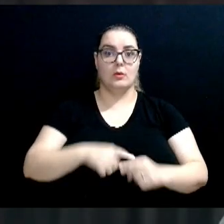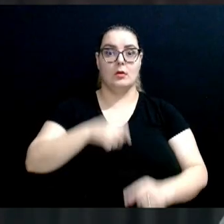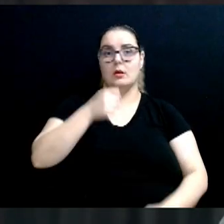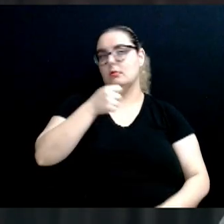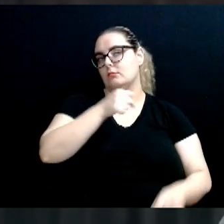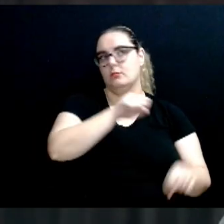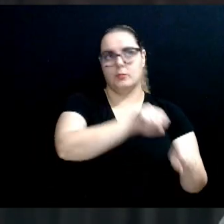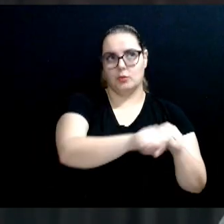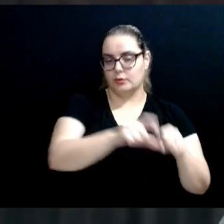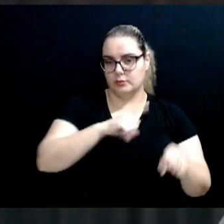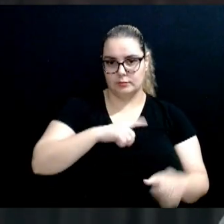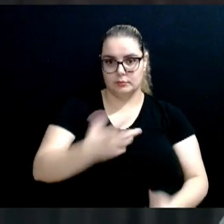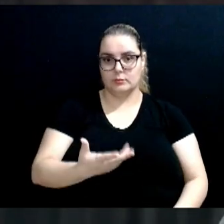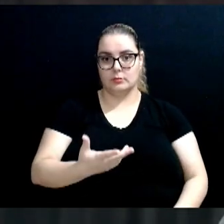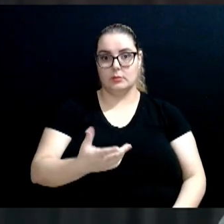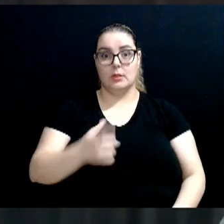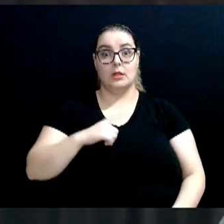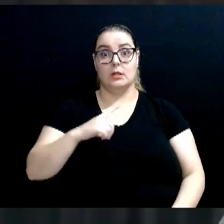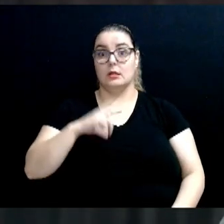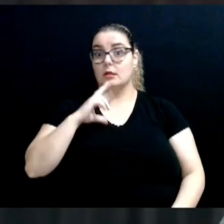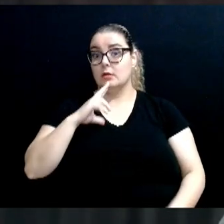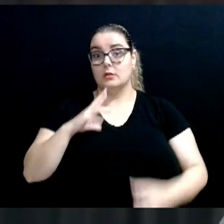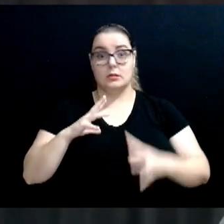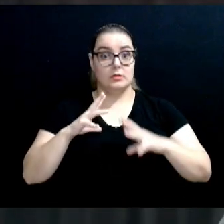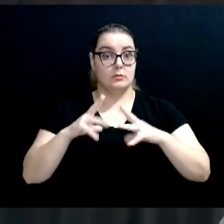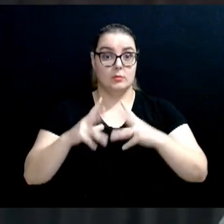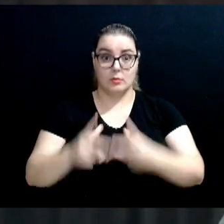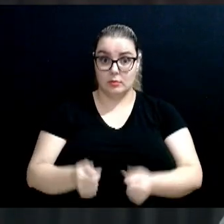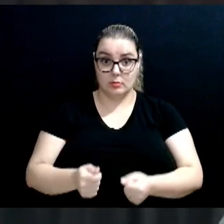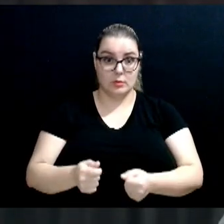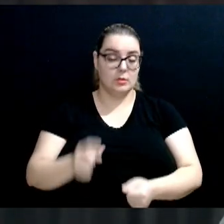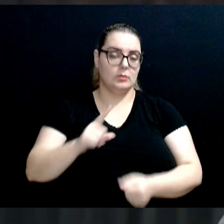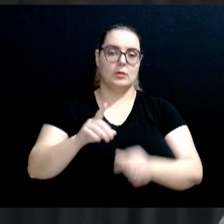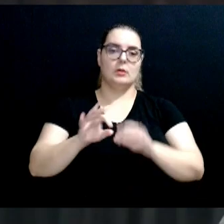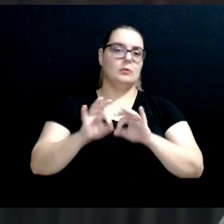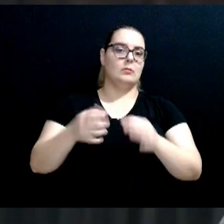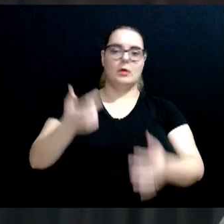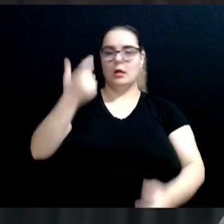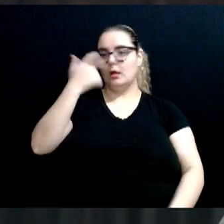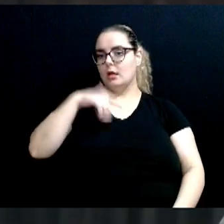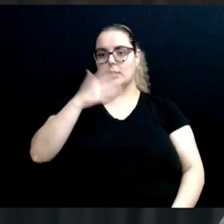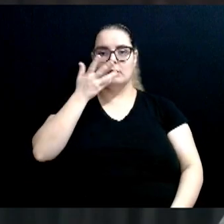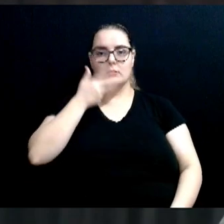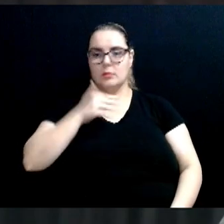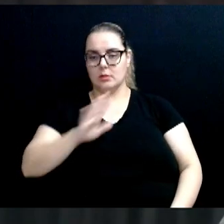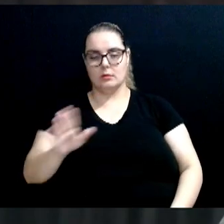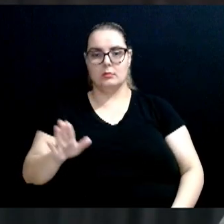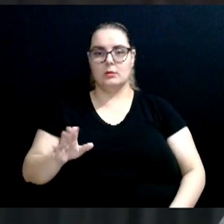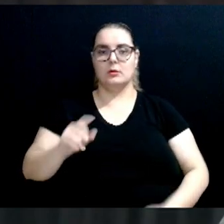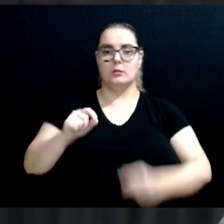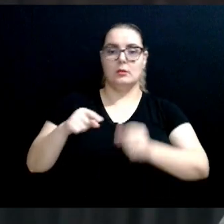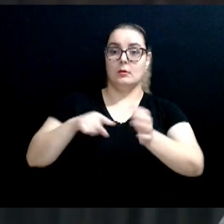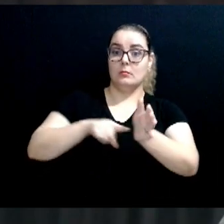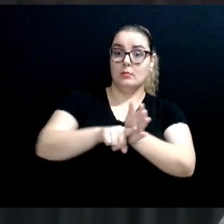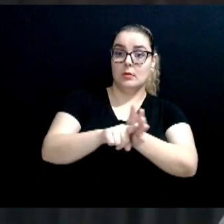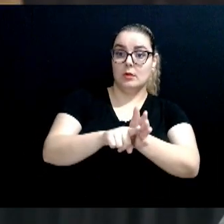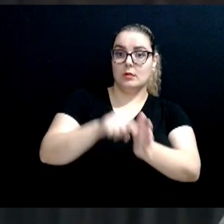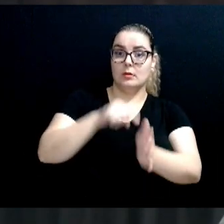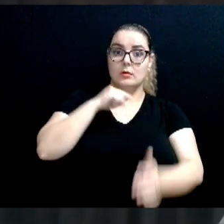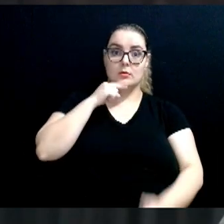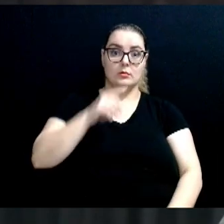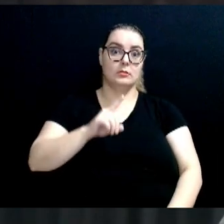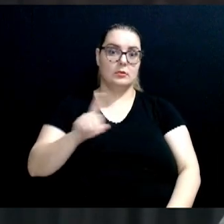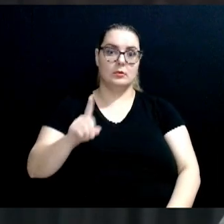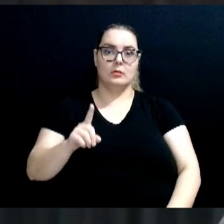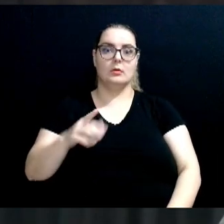tinha respostas para tudo. Não era simplesmente, eu sou uma criança. Então, quem perguntava, quem questionava, não, eu sou assim